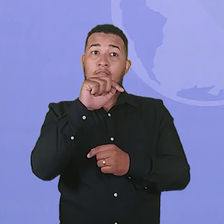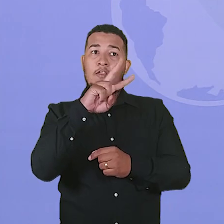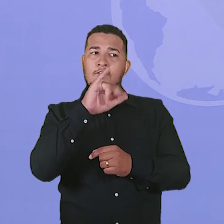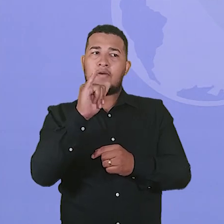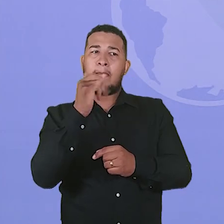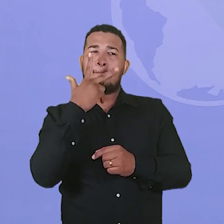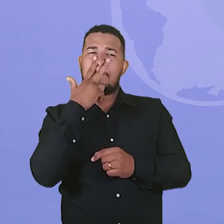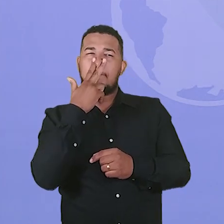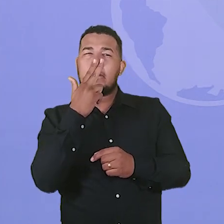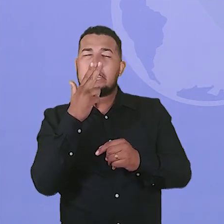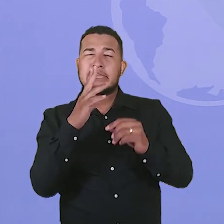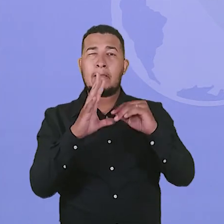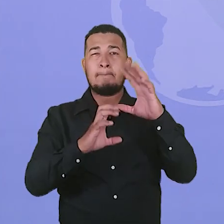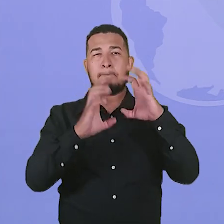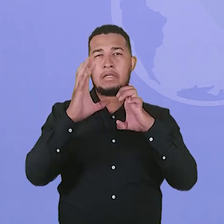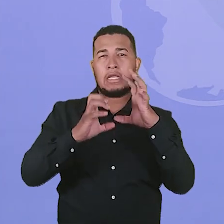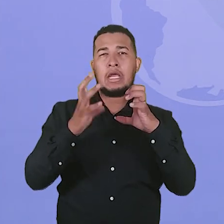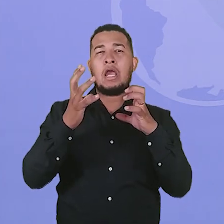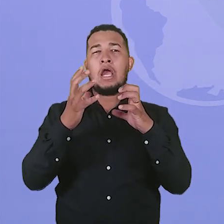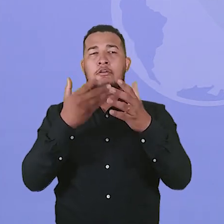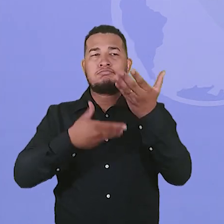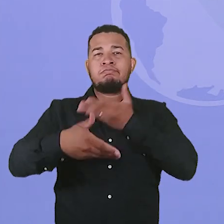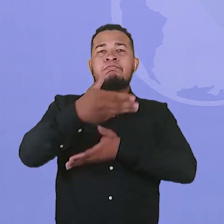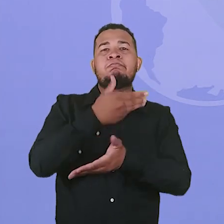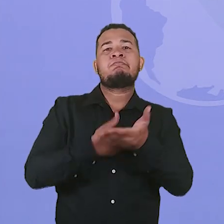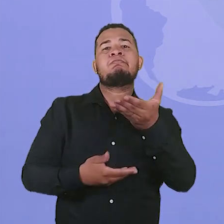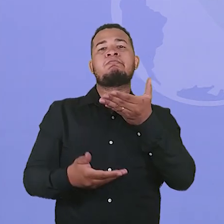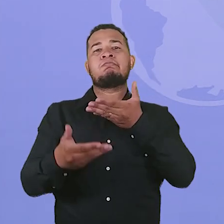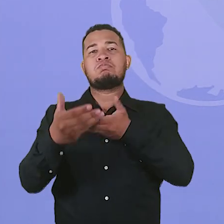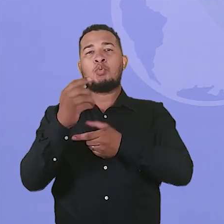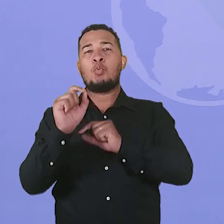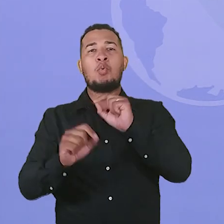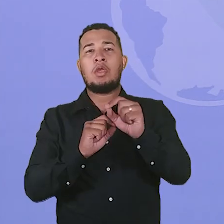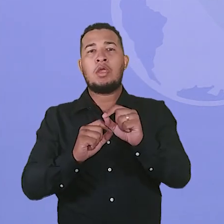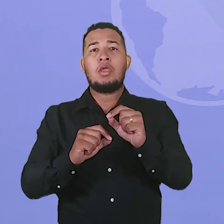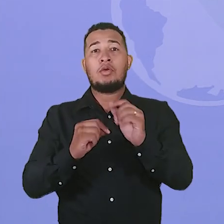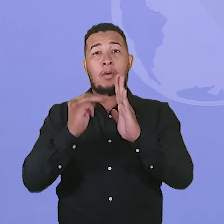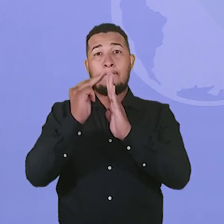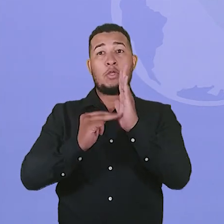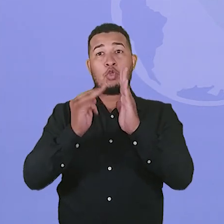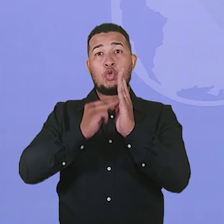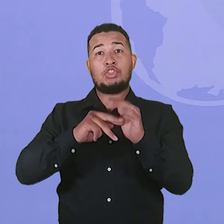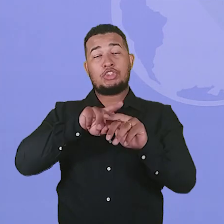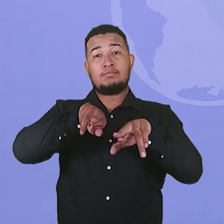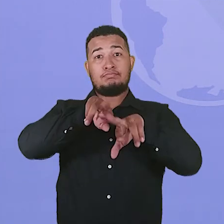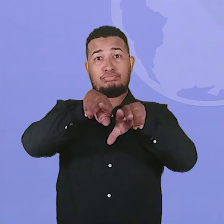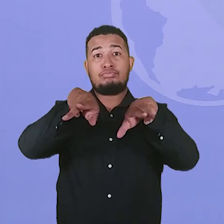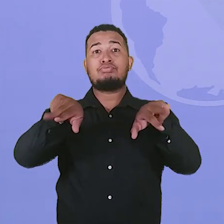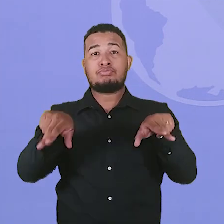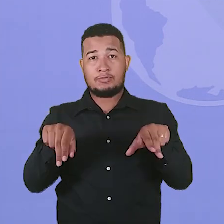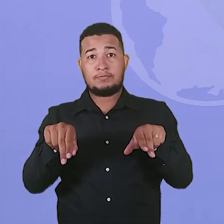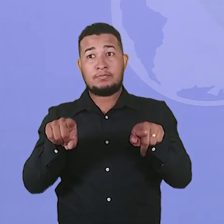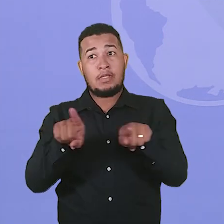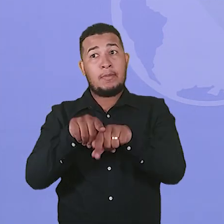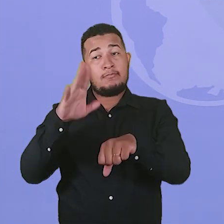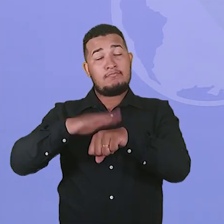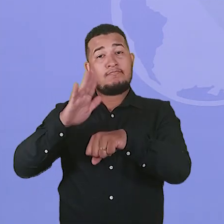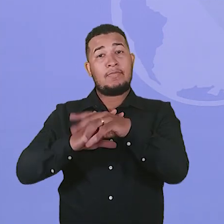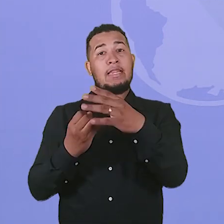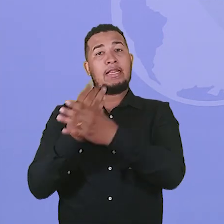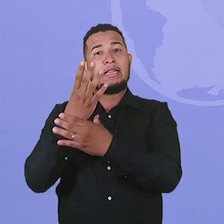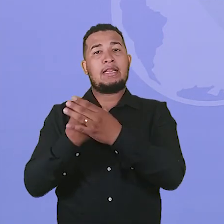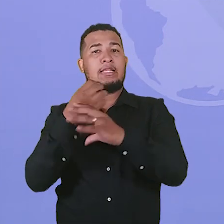ela ali vai brigar vai desenvolver, né? E brigar com metodologias diferentes e vai criar